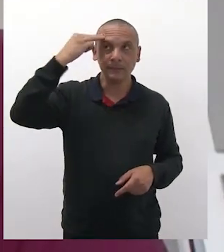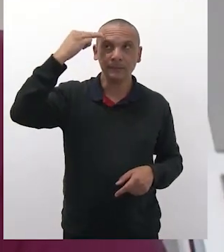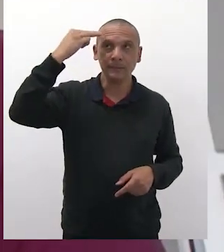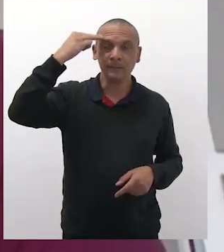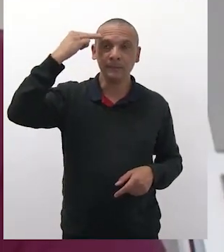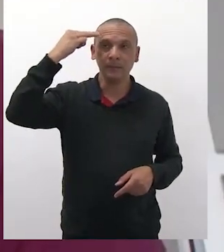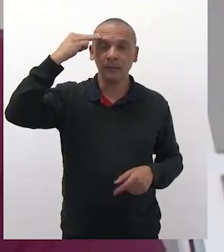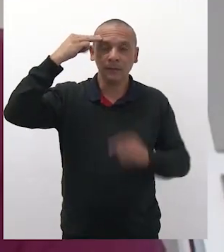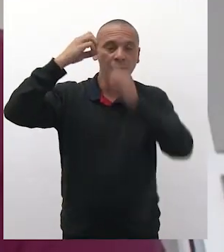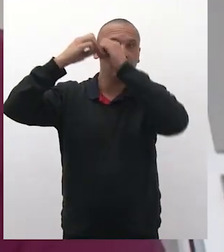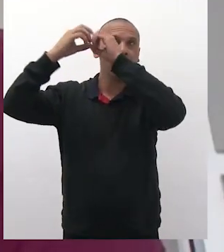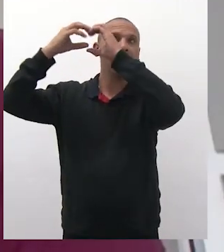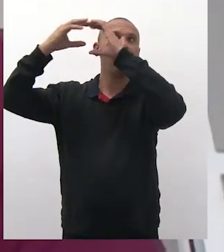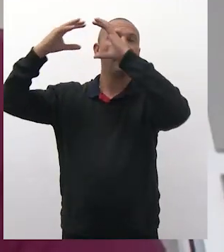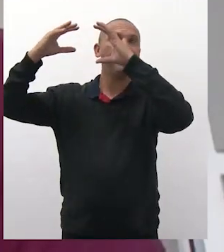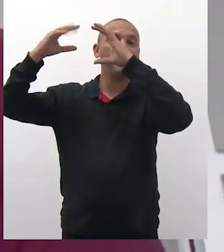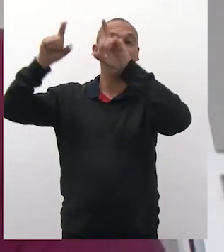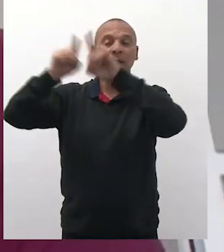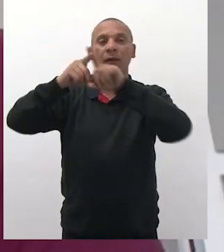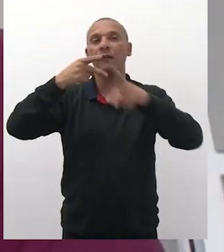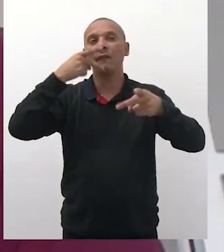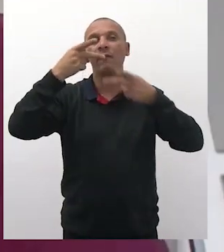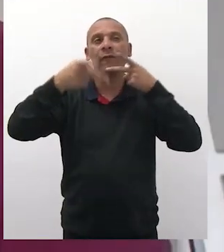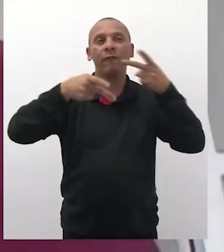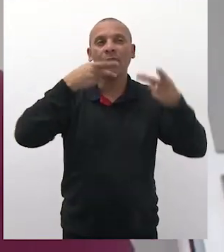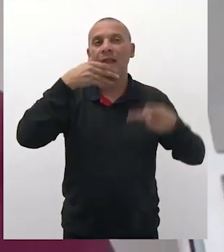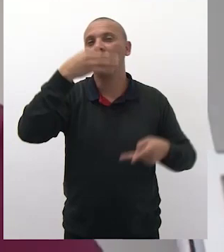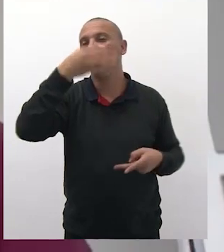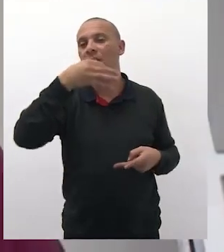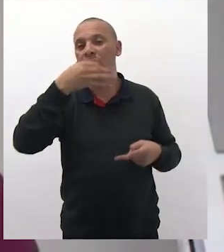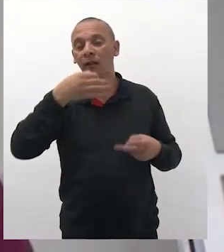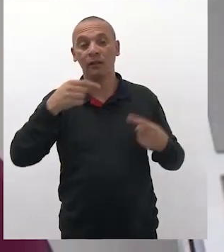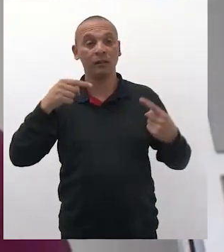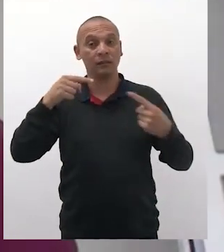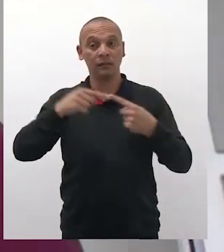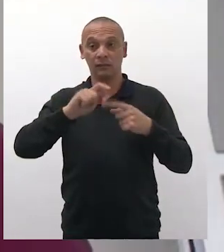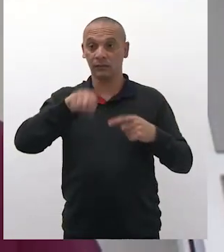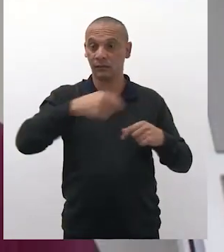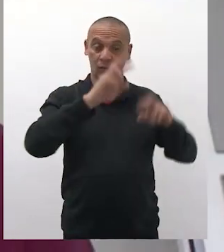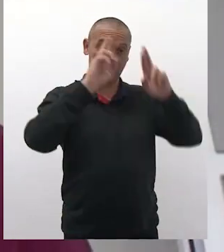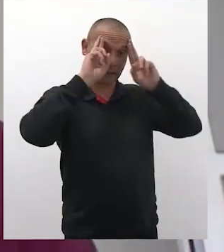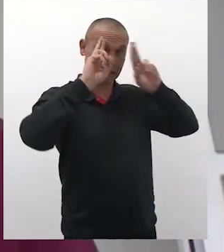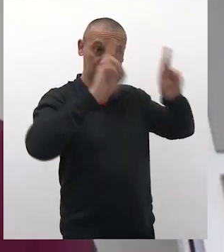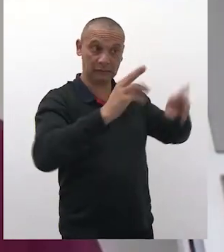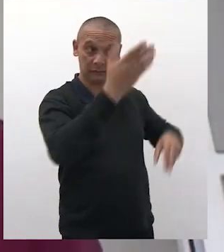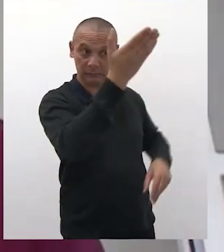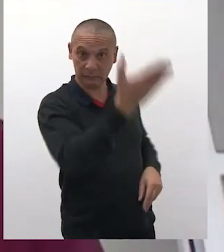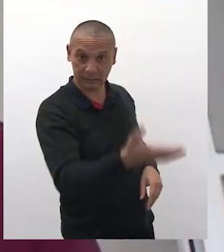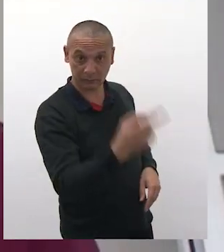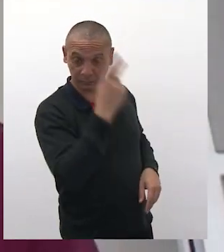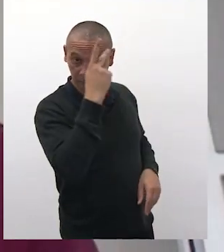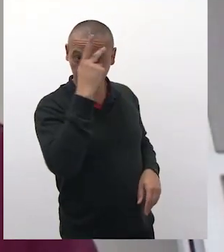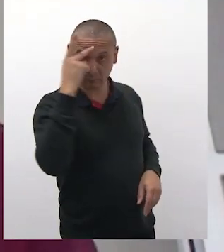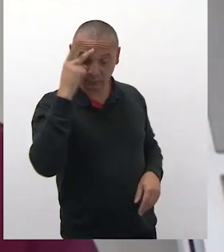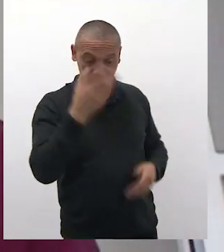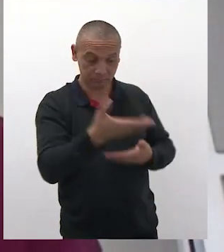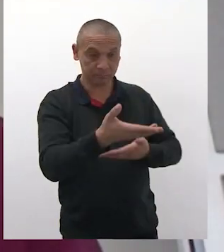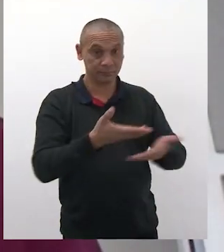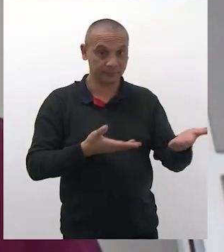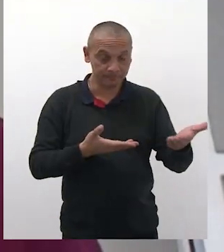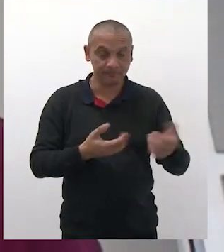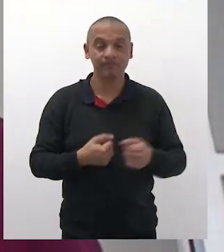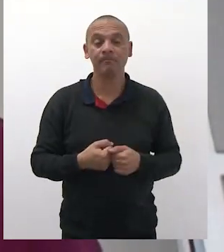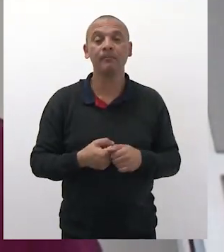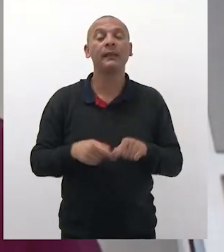memória e a oralidade, ela exige respeito para quem está compartilhando conosco,